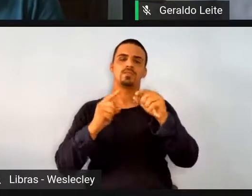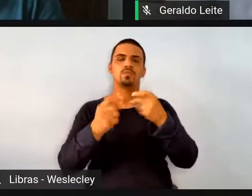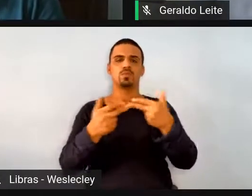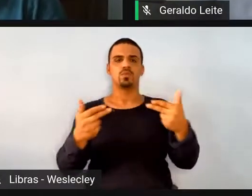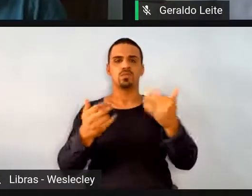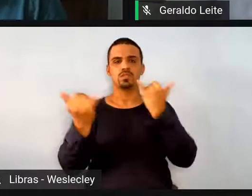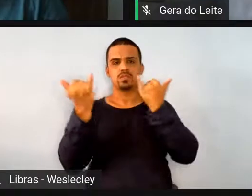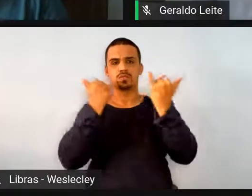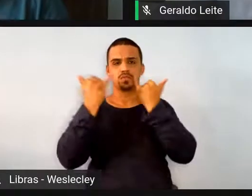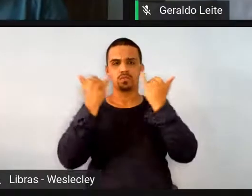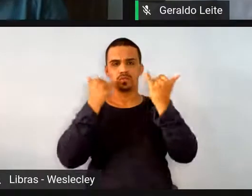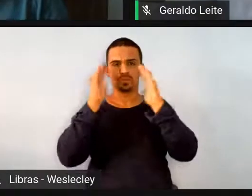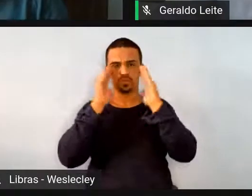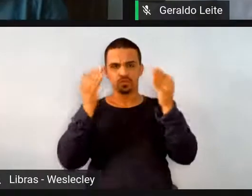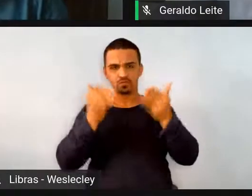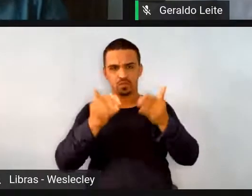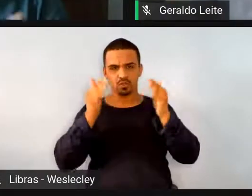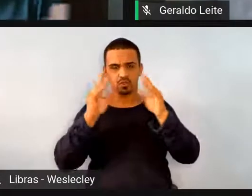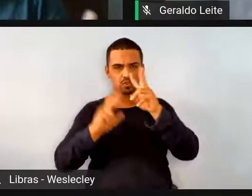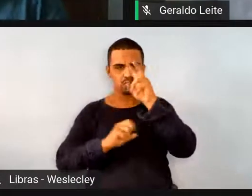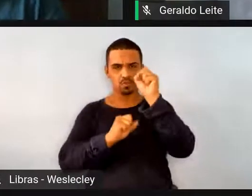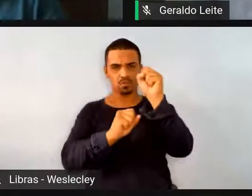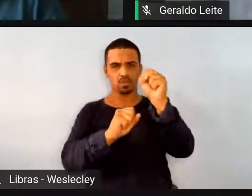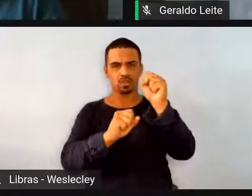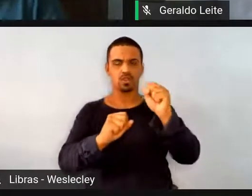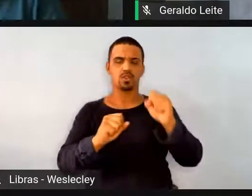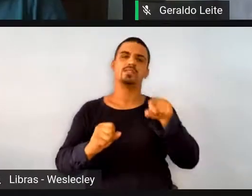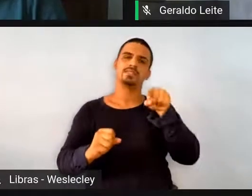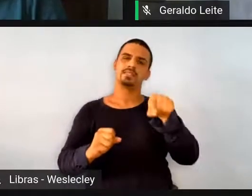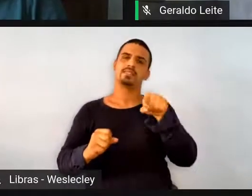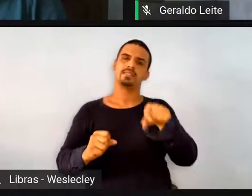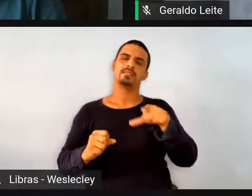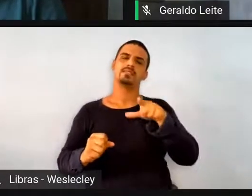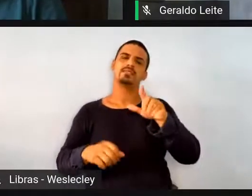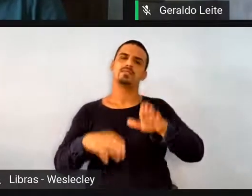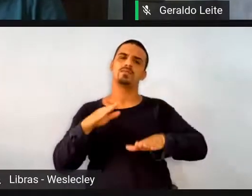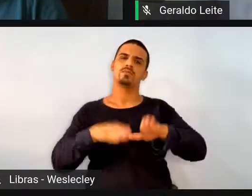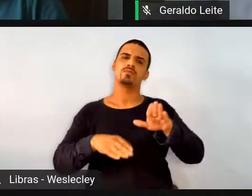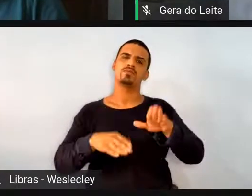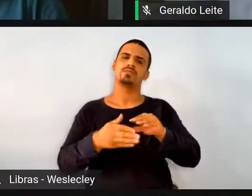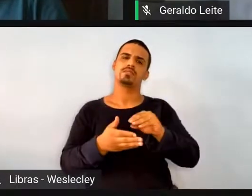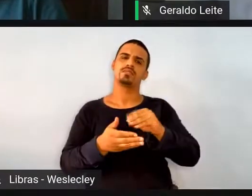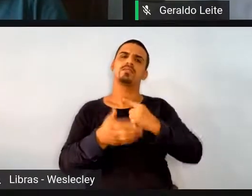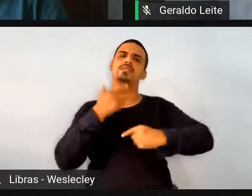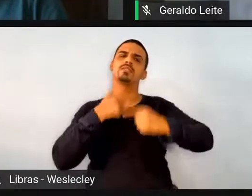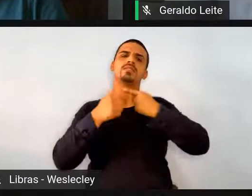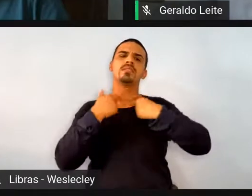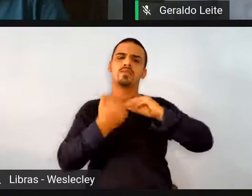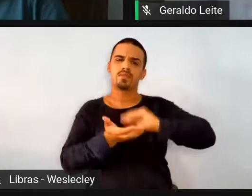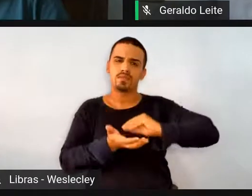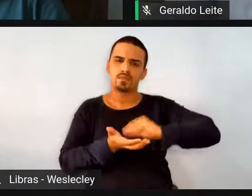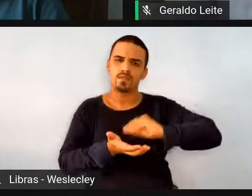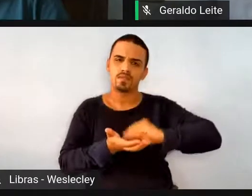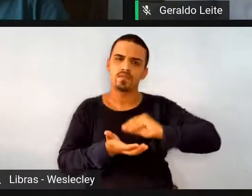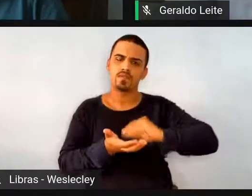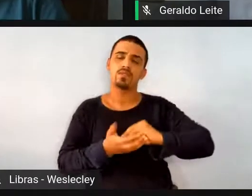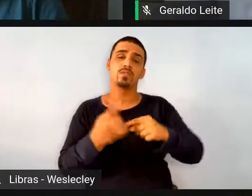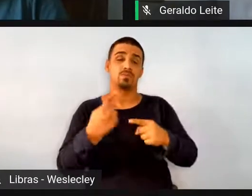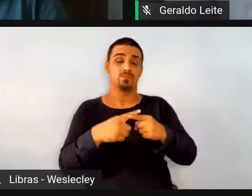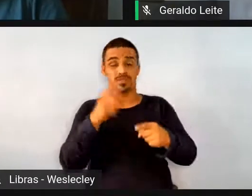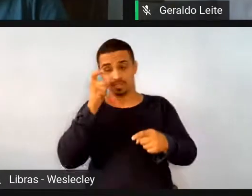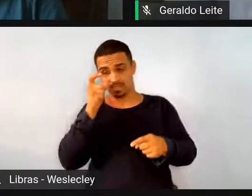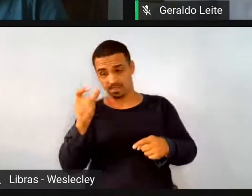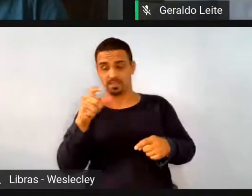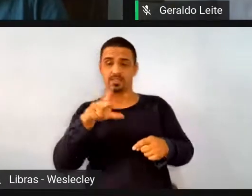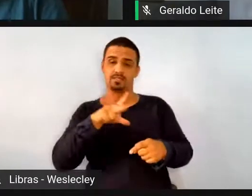muito poderosas, e isso é certamente indesejável em si mesmo. Se há razões para crer que os interesses